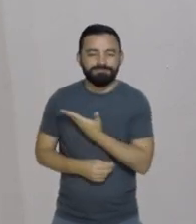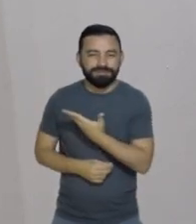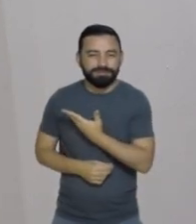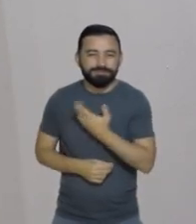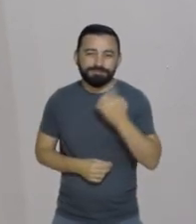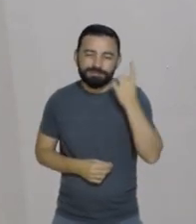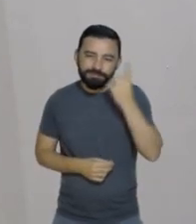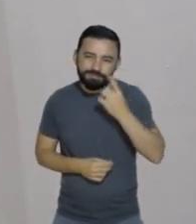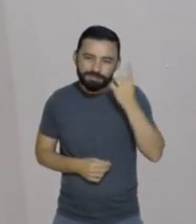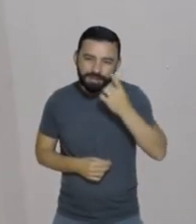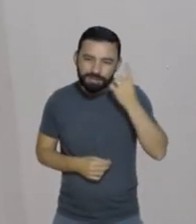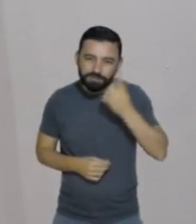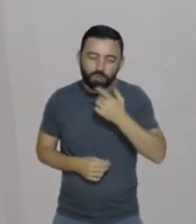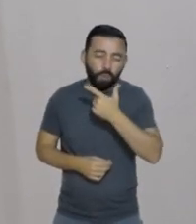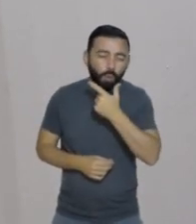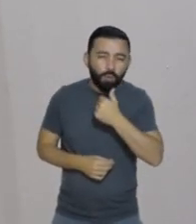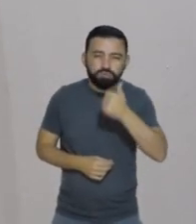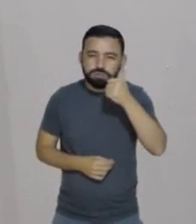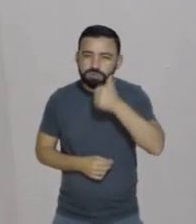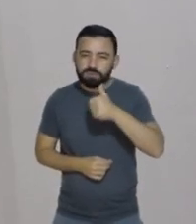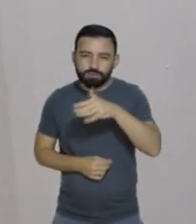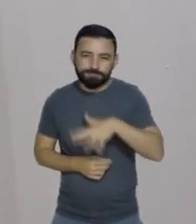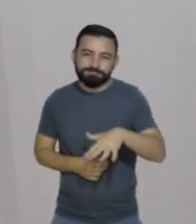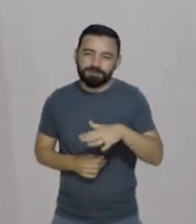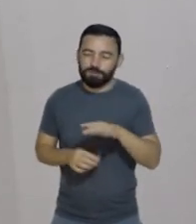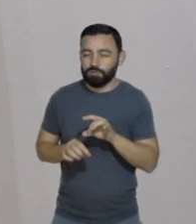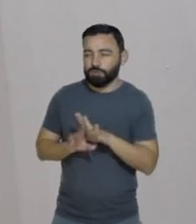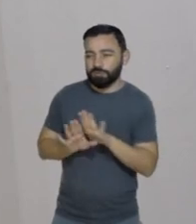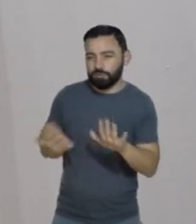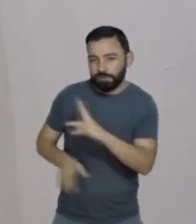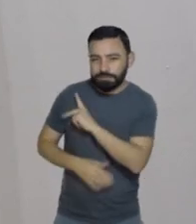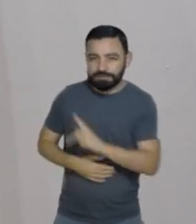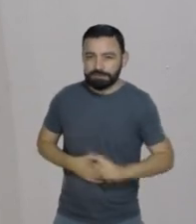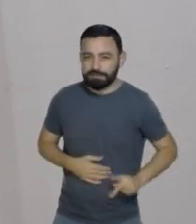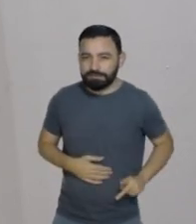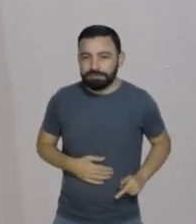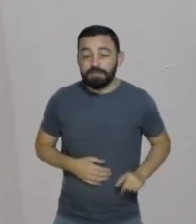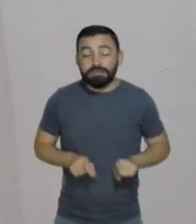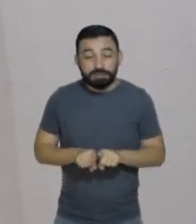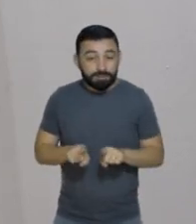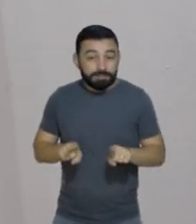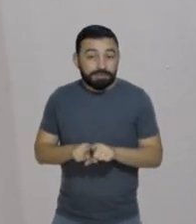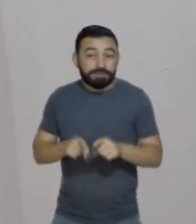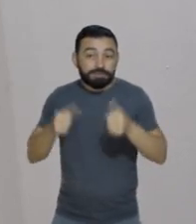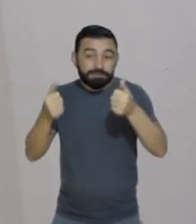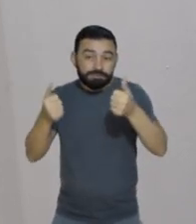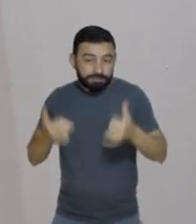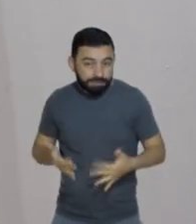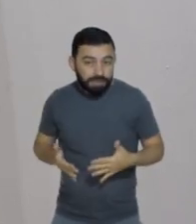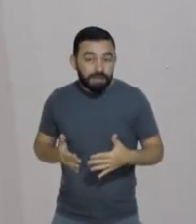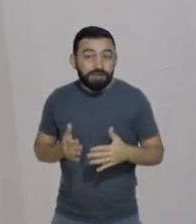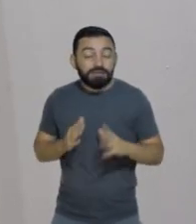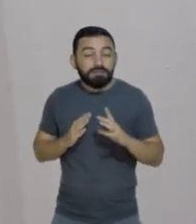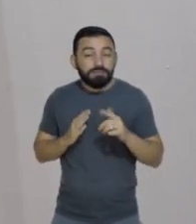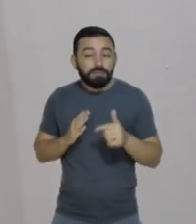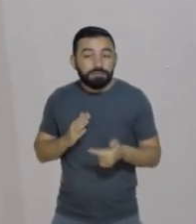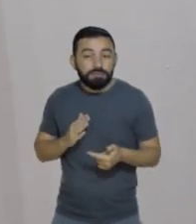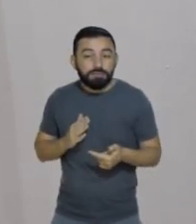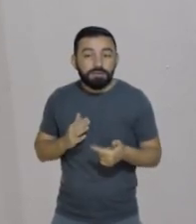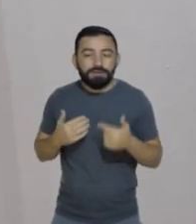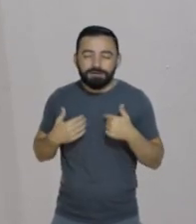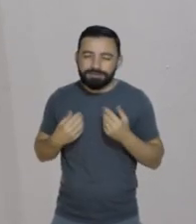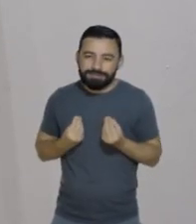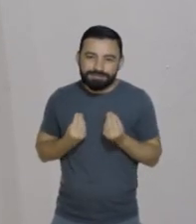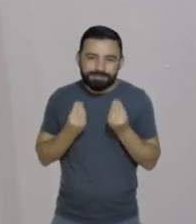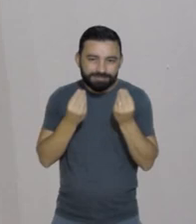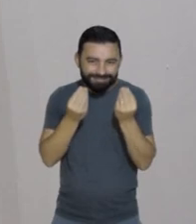e deputadas, e seria isso, senhor presidente, e dizer também que logo mais entregaremos